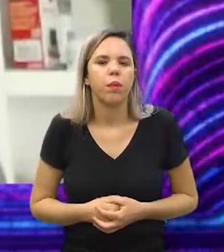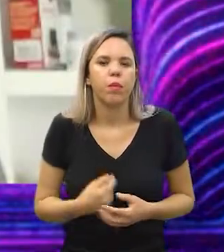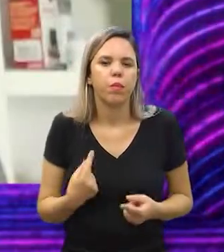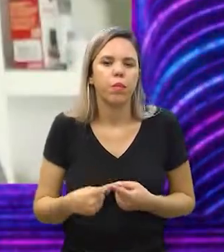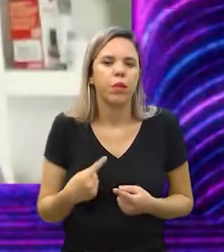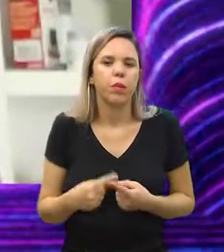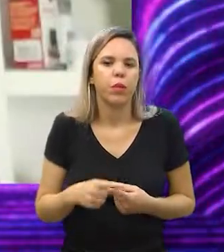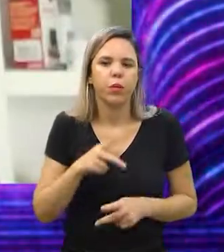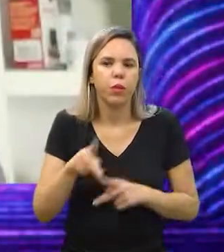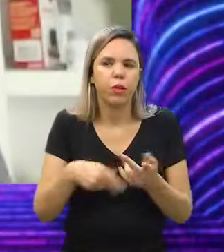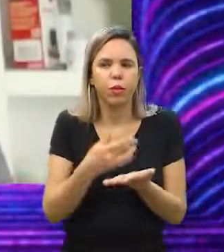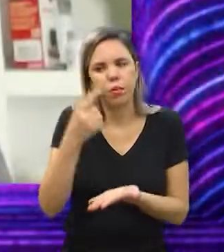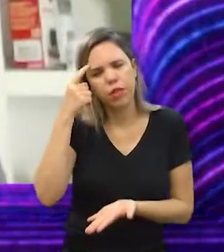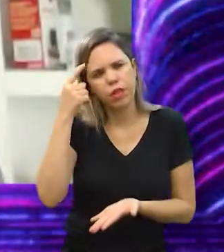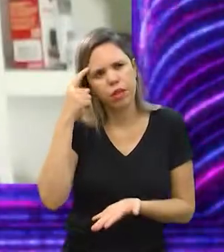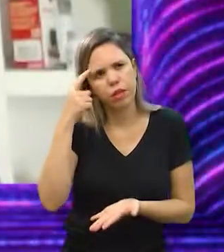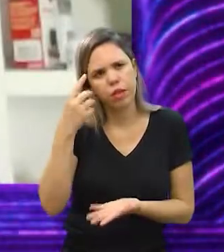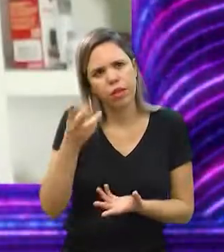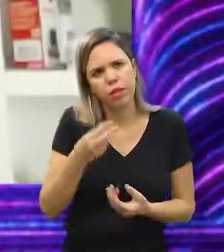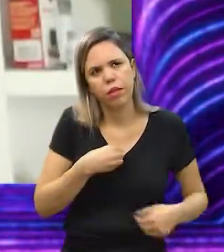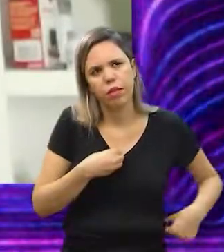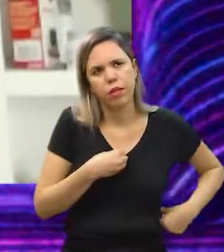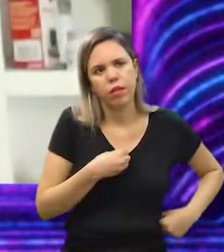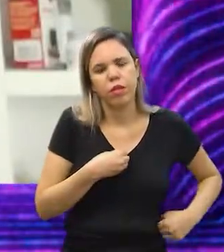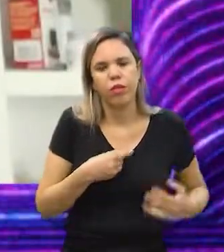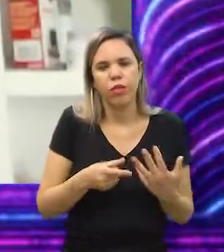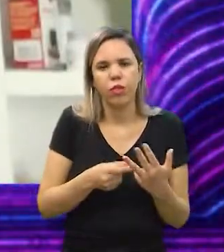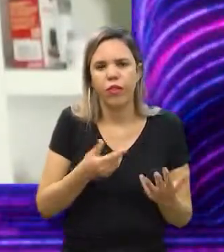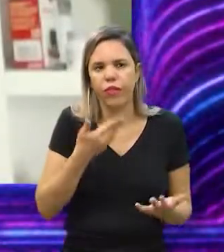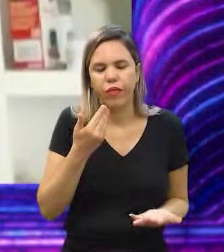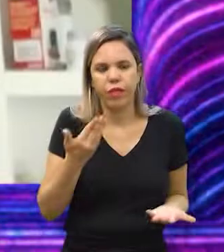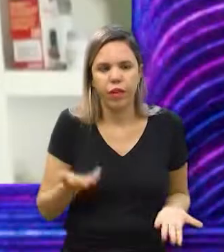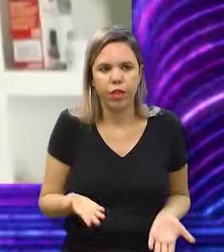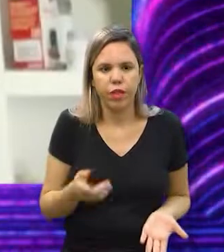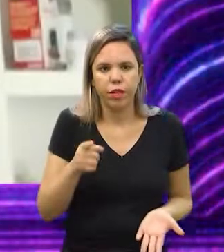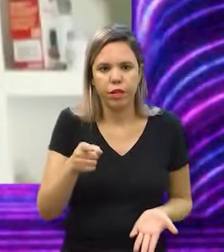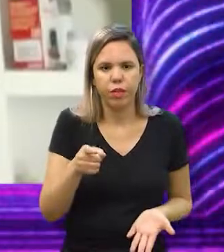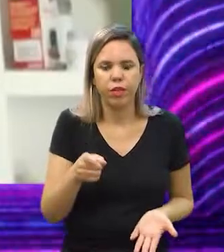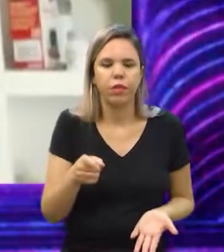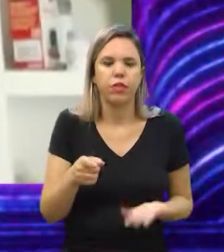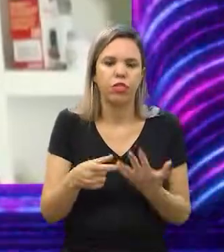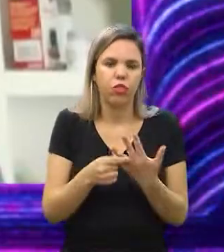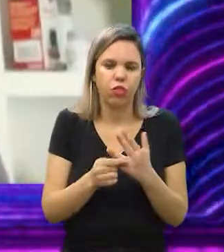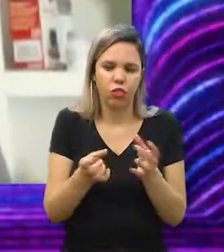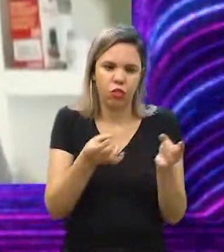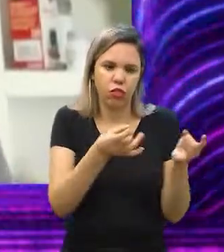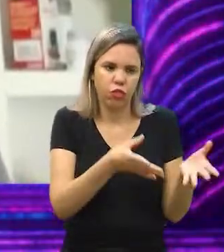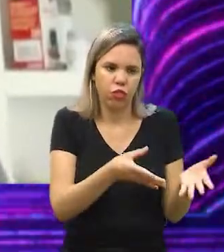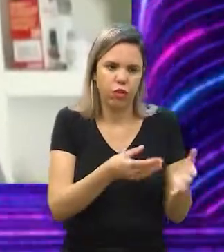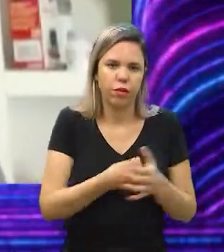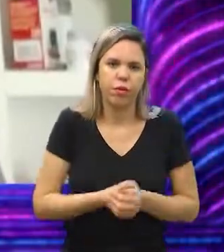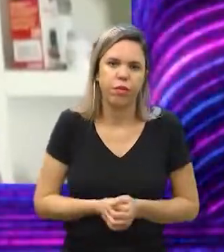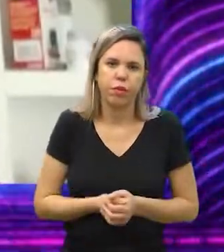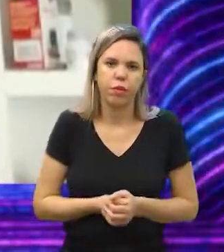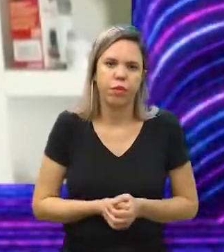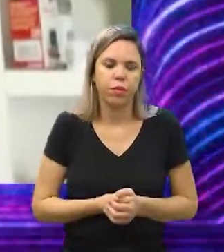Até porque o pessoal pode pensar e falar assim, não, mas o anel é fácil, né? Você pega o anel e joga fora,